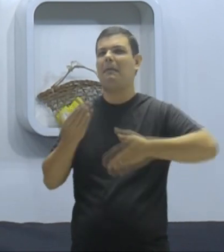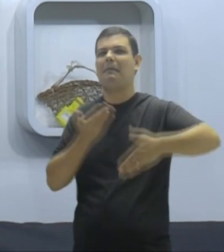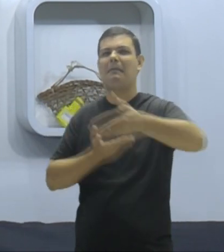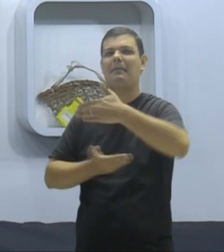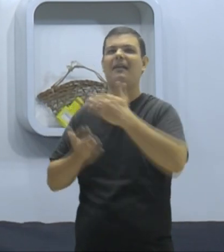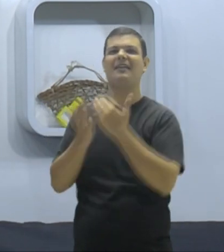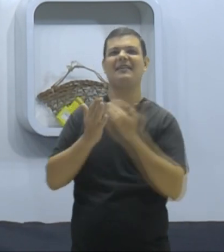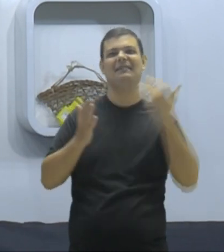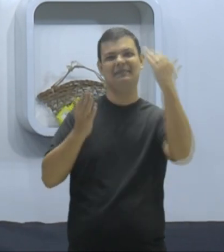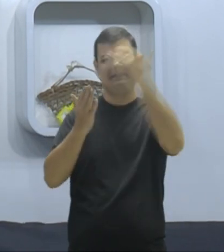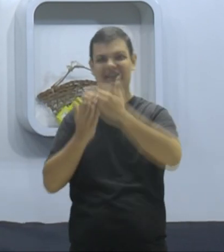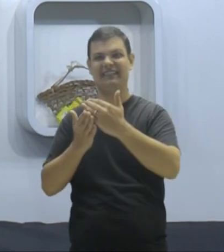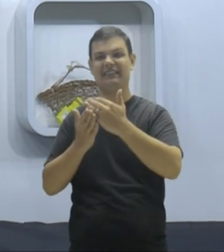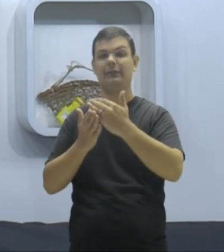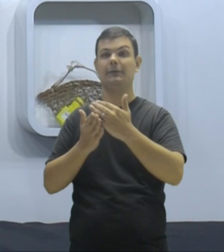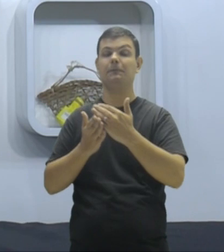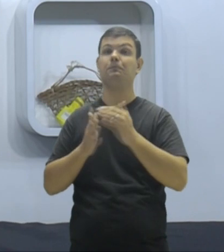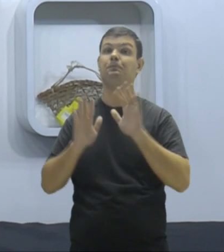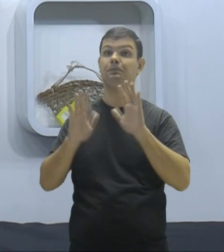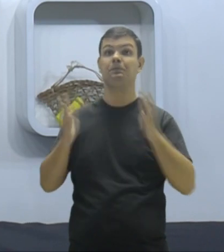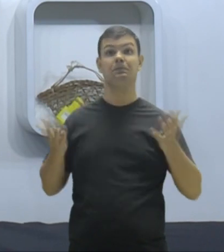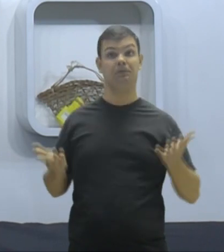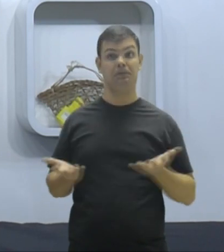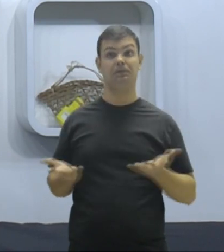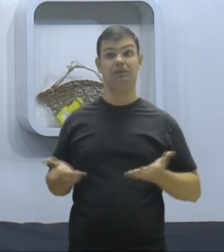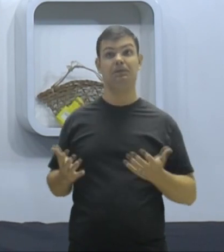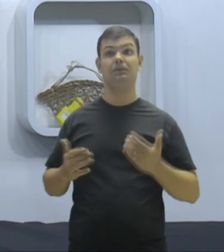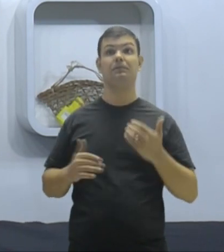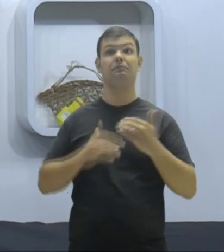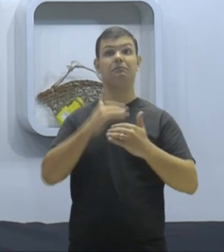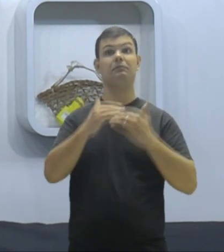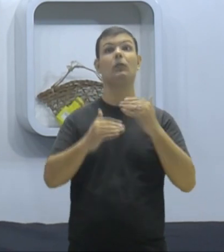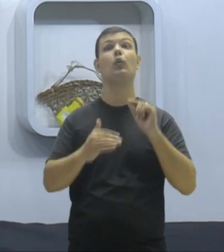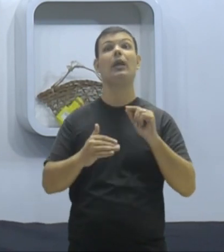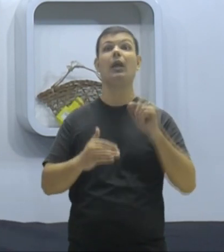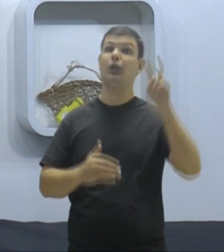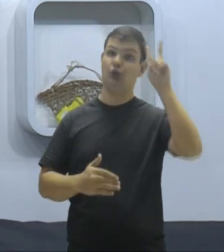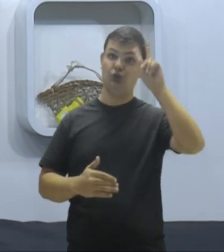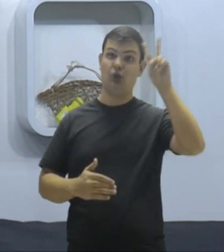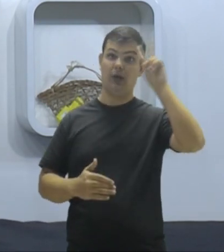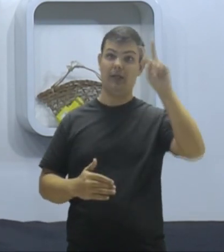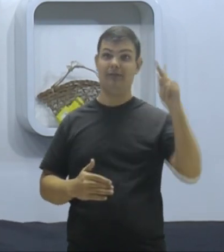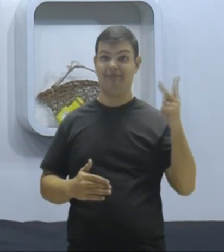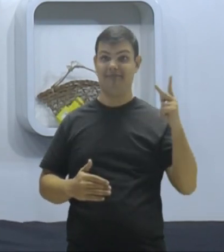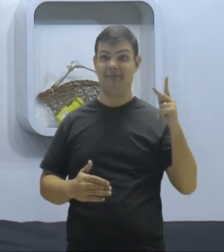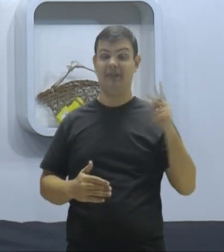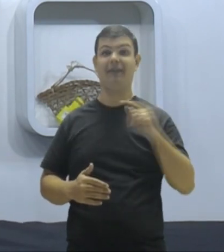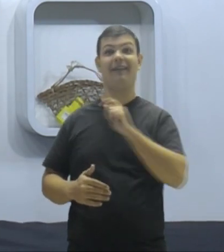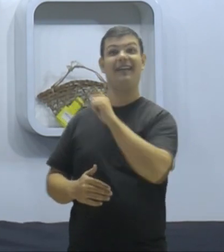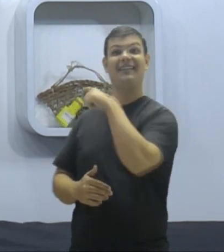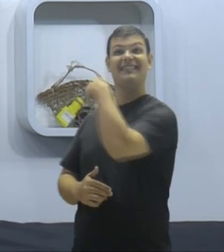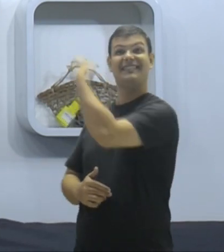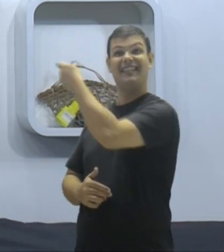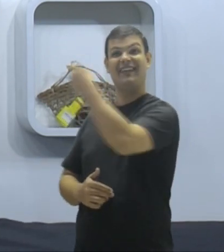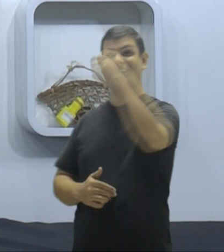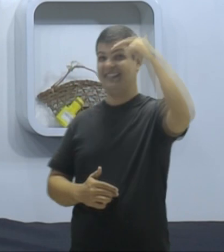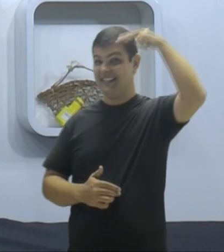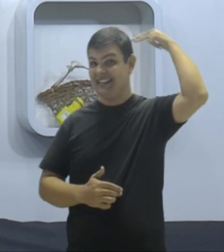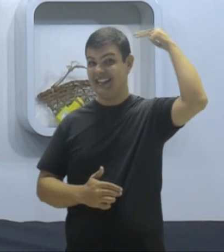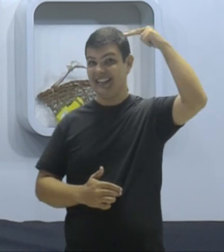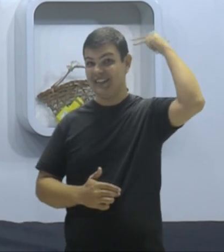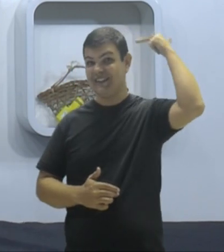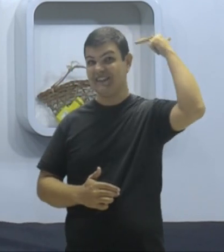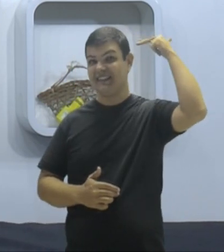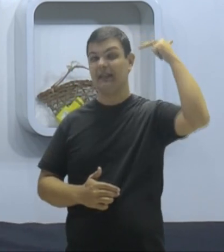mais. Então, hoje vamos desenvolver a disciplina de História. Eu sou o professor Lennon Pereira.